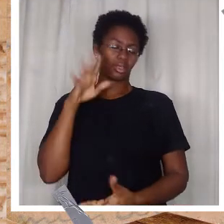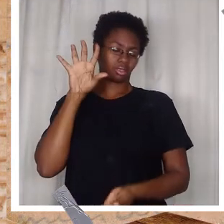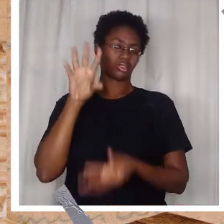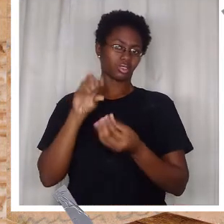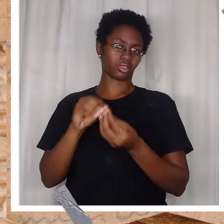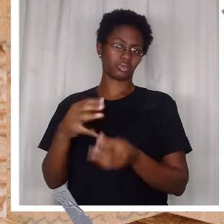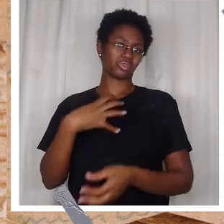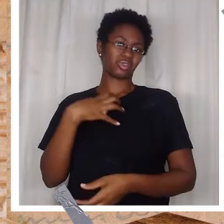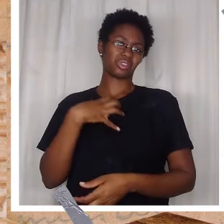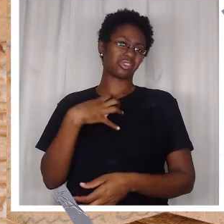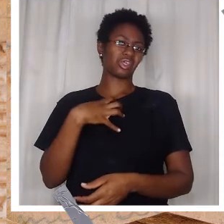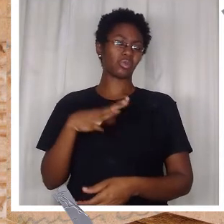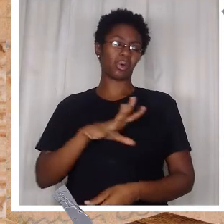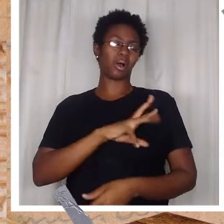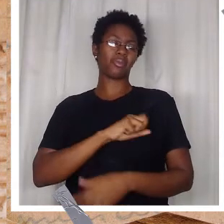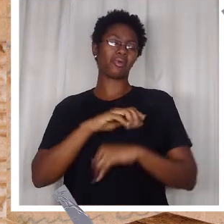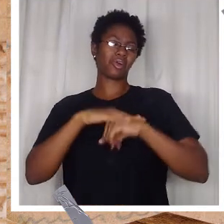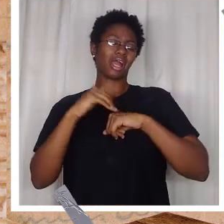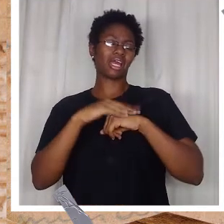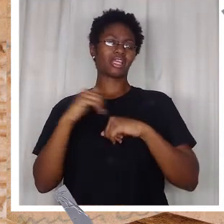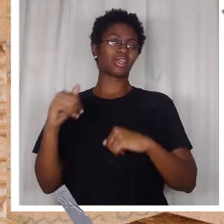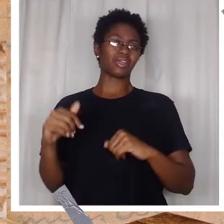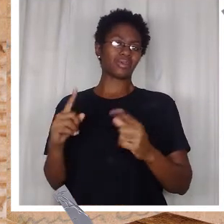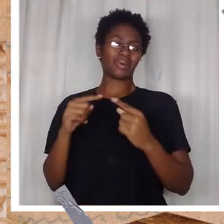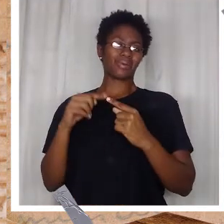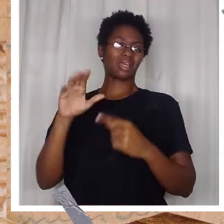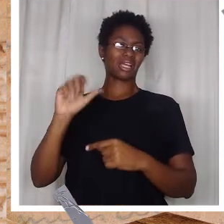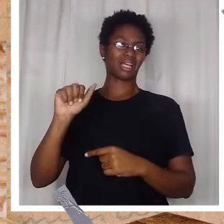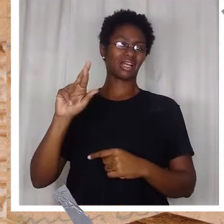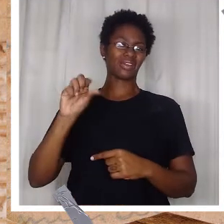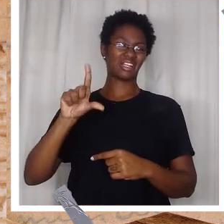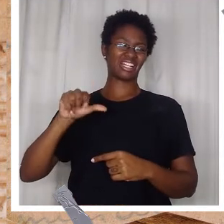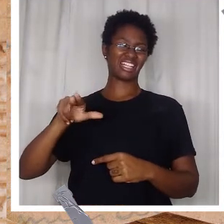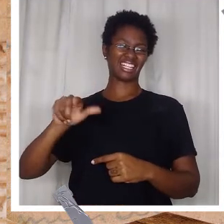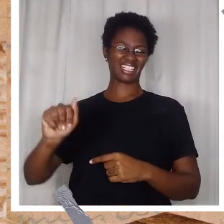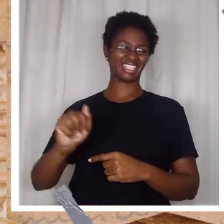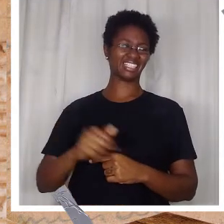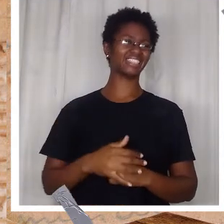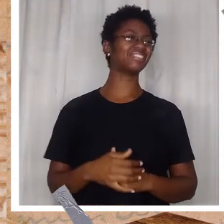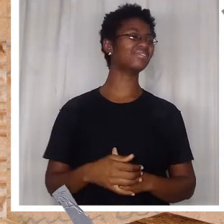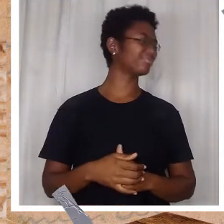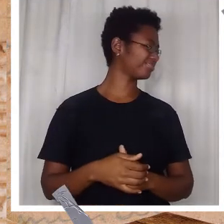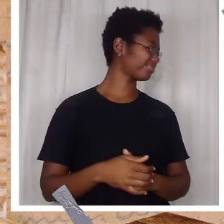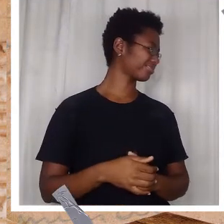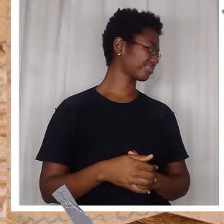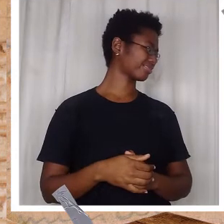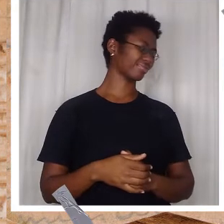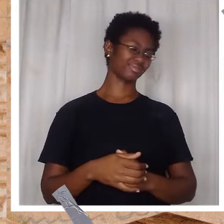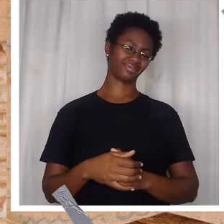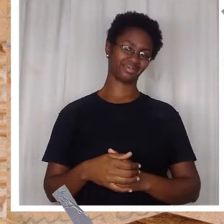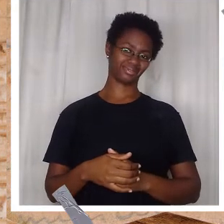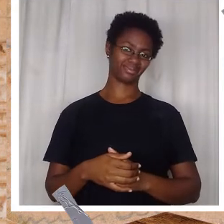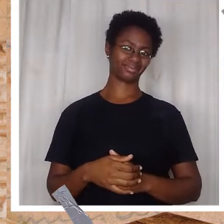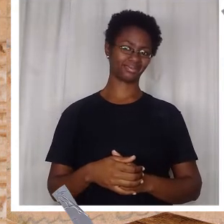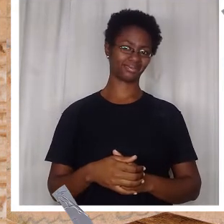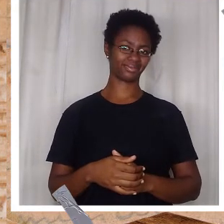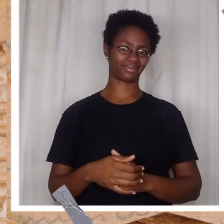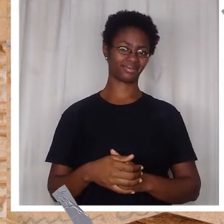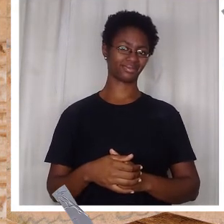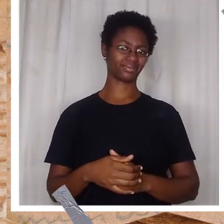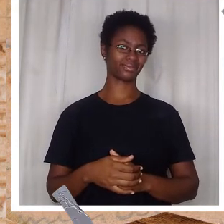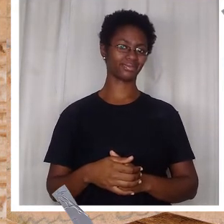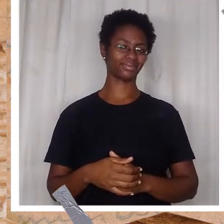que eu sinto por ela. Mas o Lissandro escreve melhor. Quem escreveu foi Carolina.